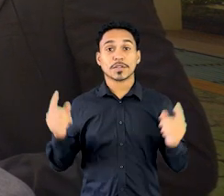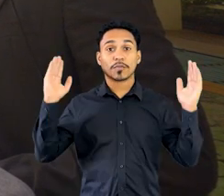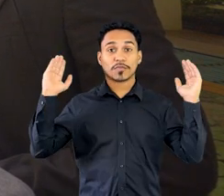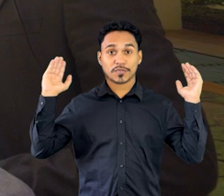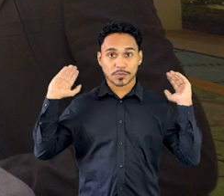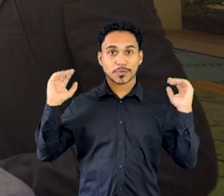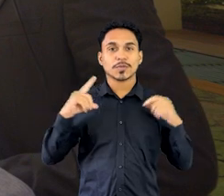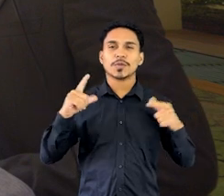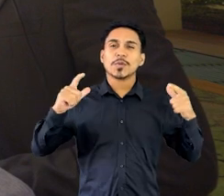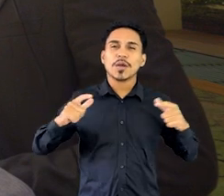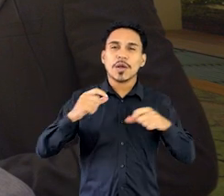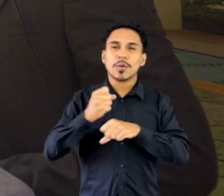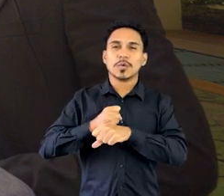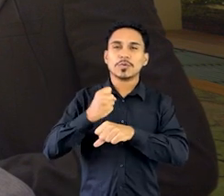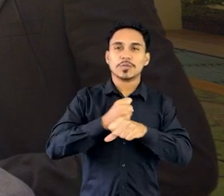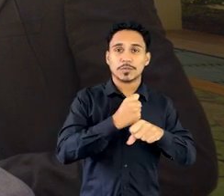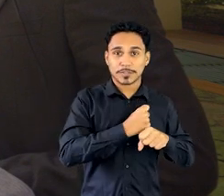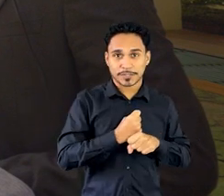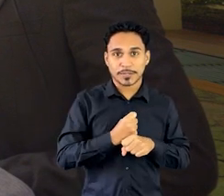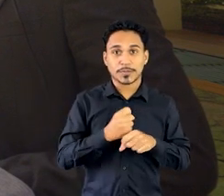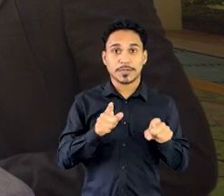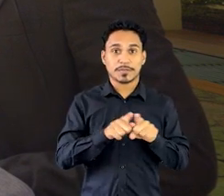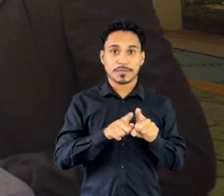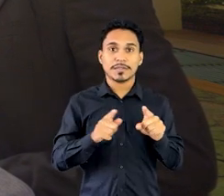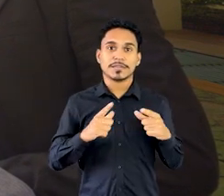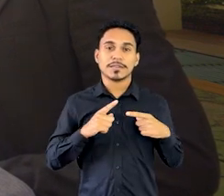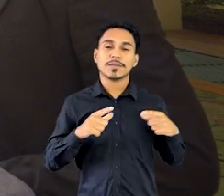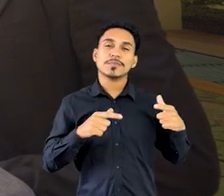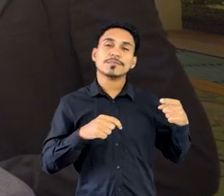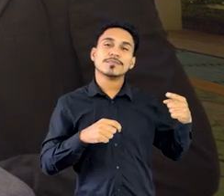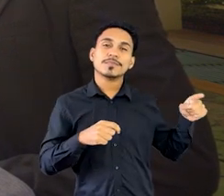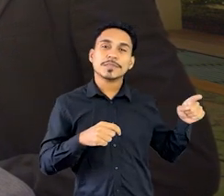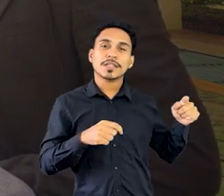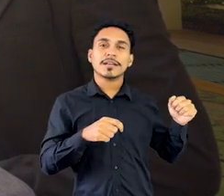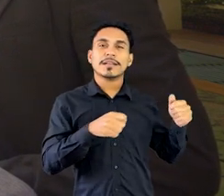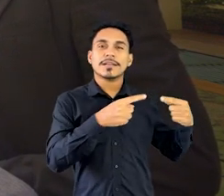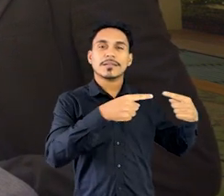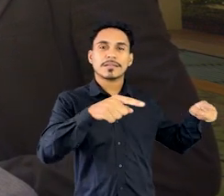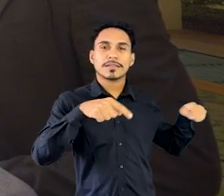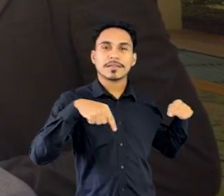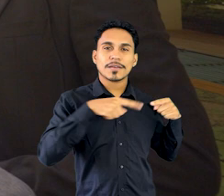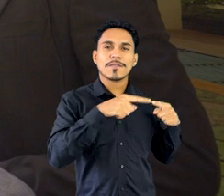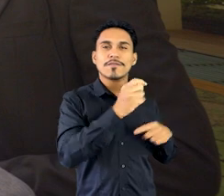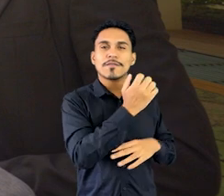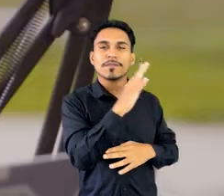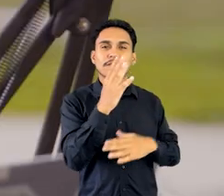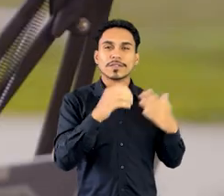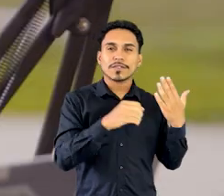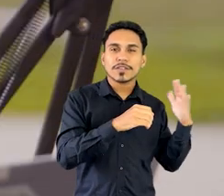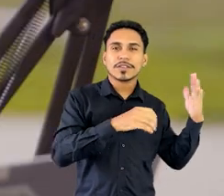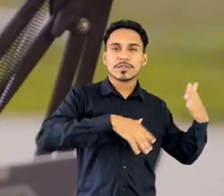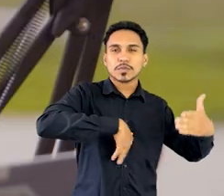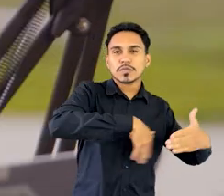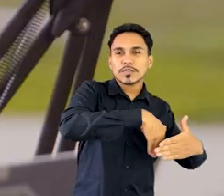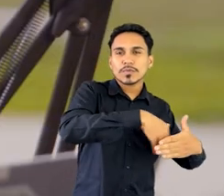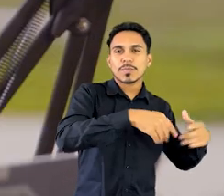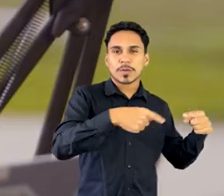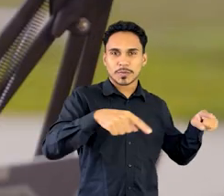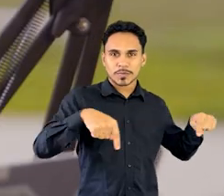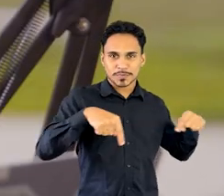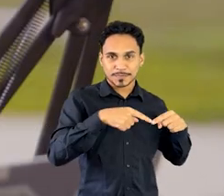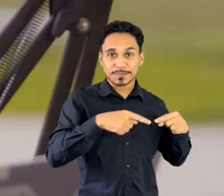também ao fundo um campo de futebol verde com muitas árvores também ao fundo bem o conexões